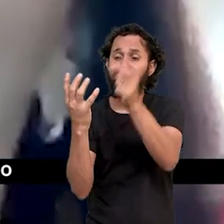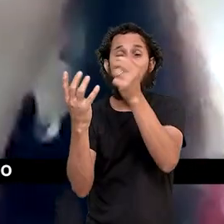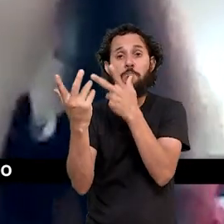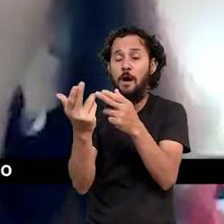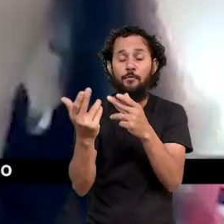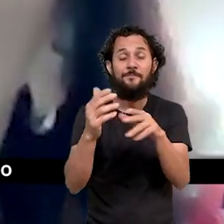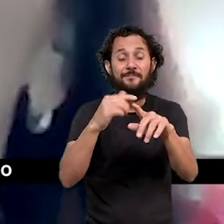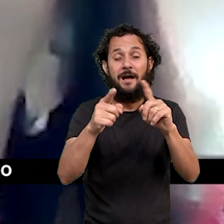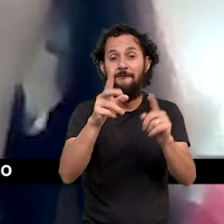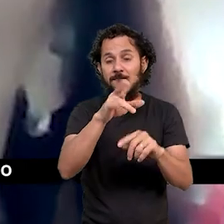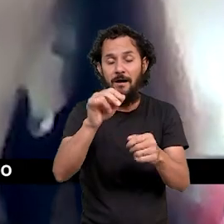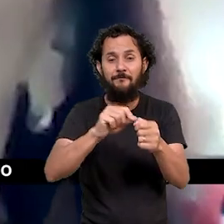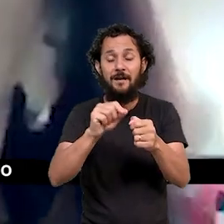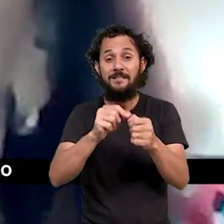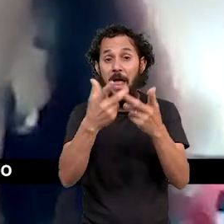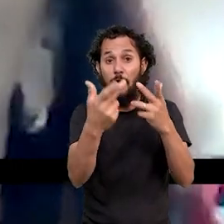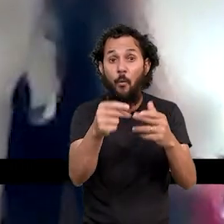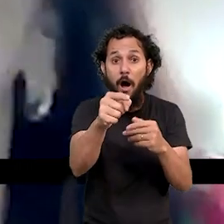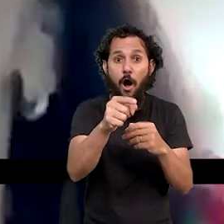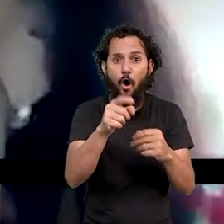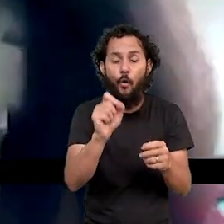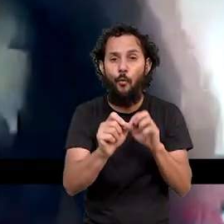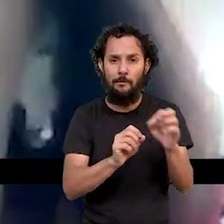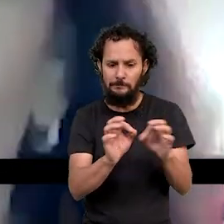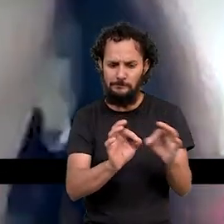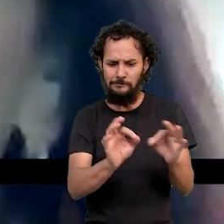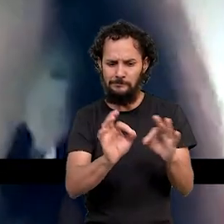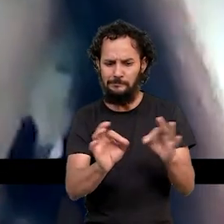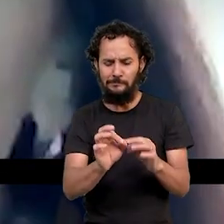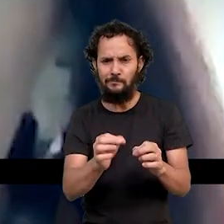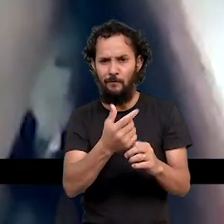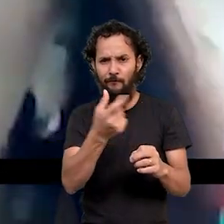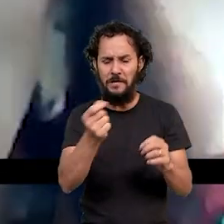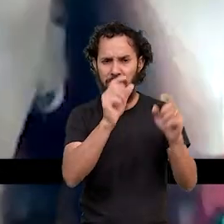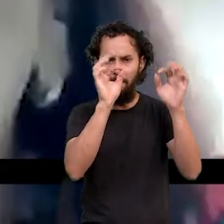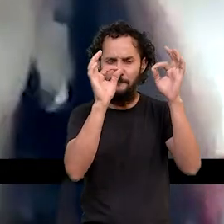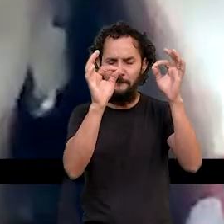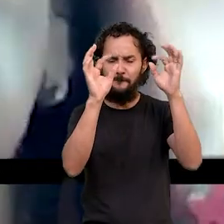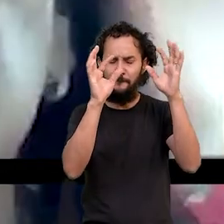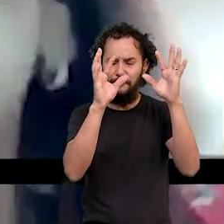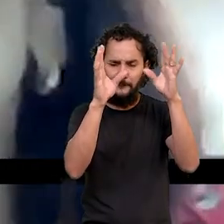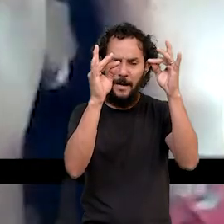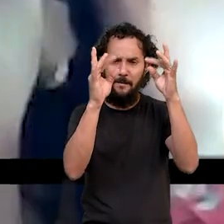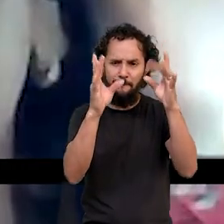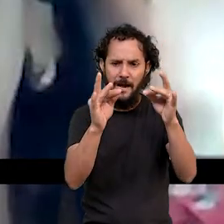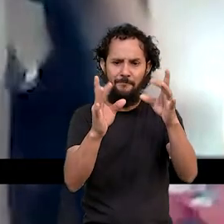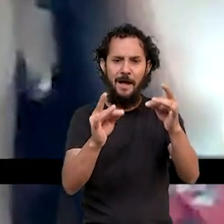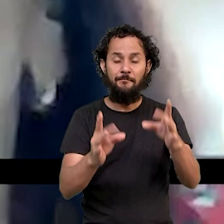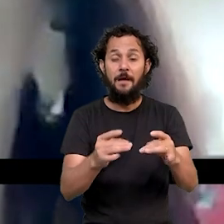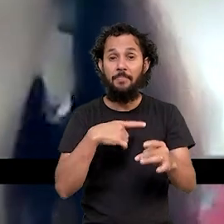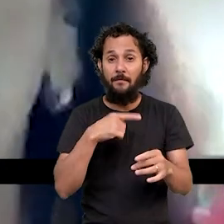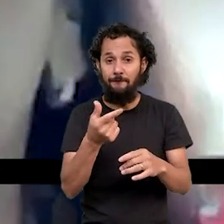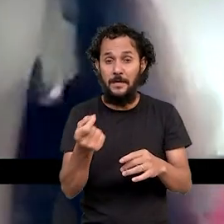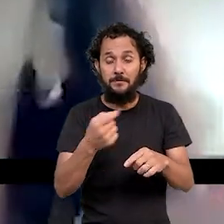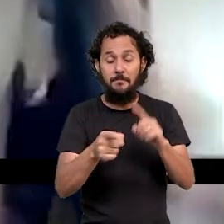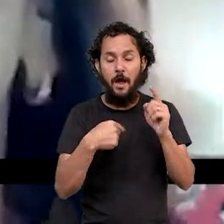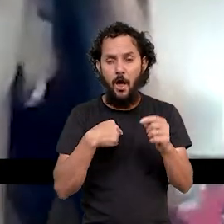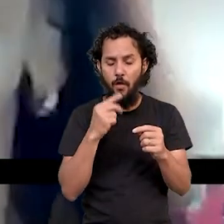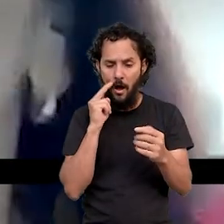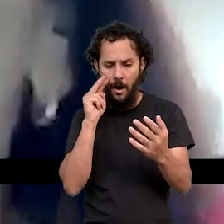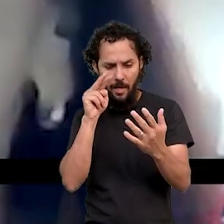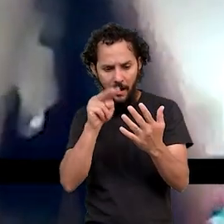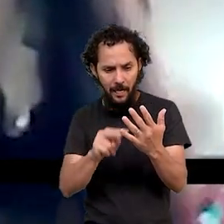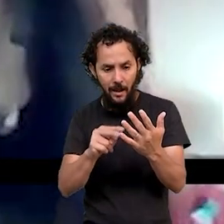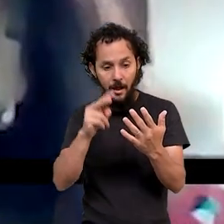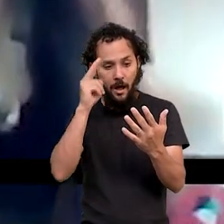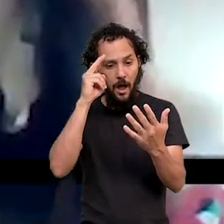vai elaborar um plano com 20 pontos, que hoje nós nos surpreendemos quando